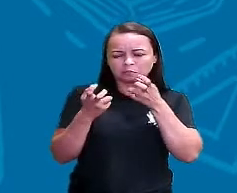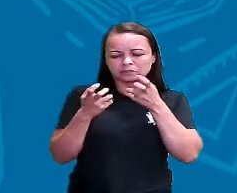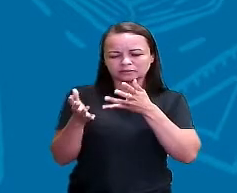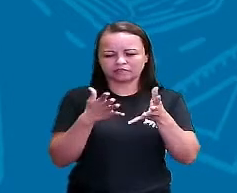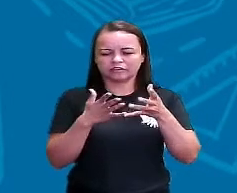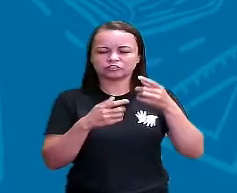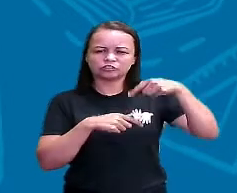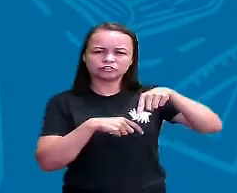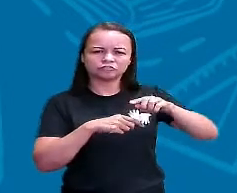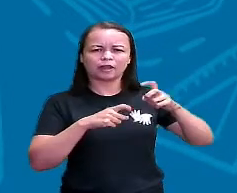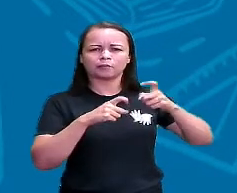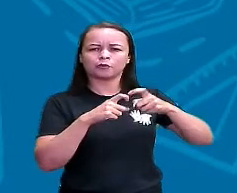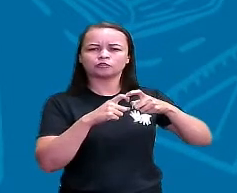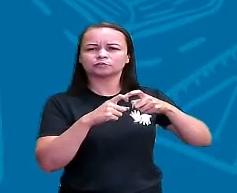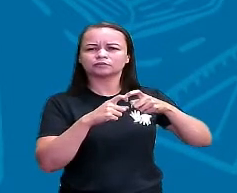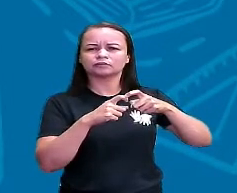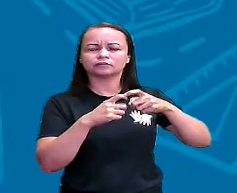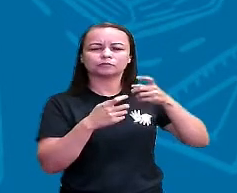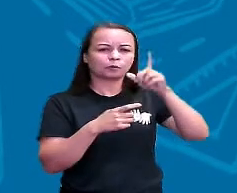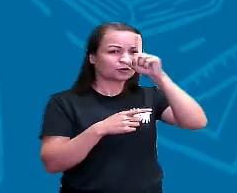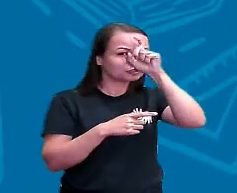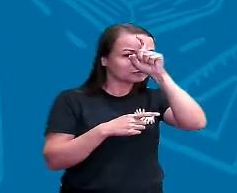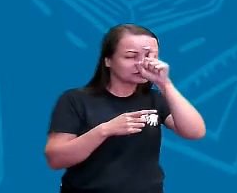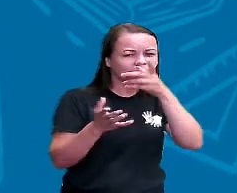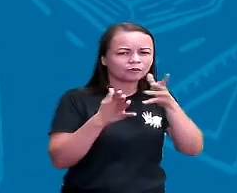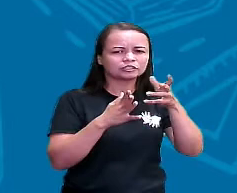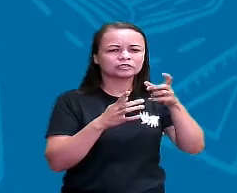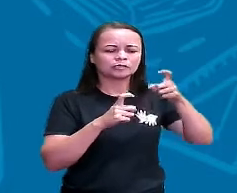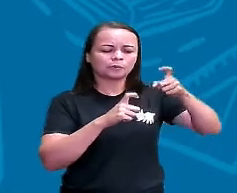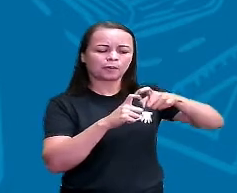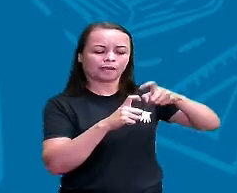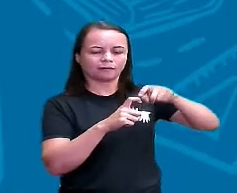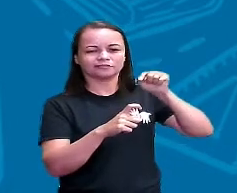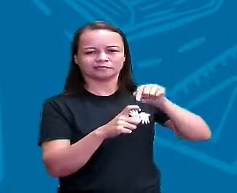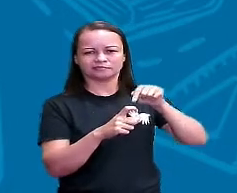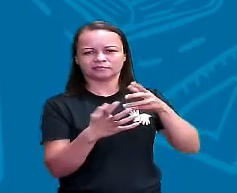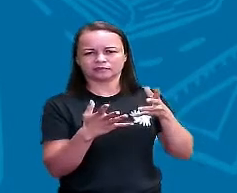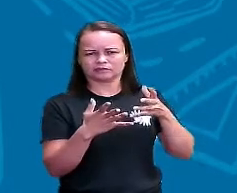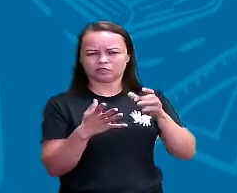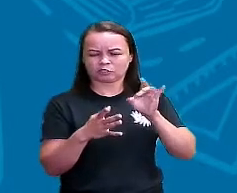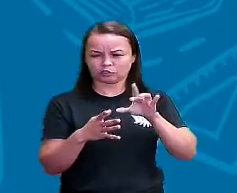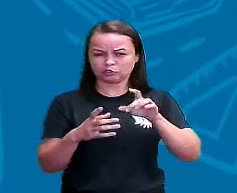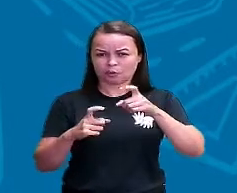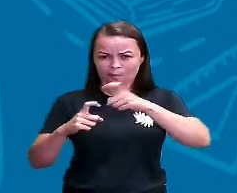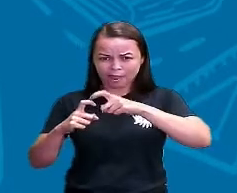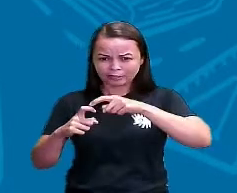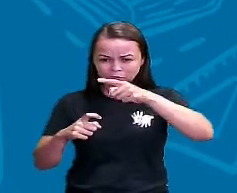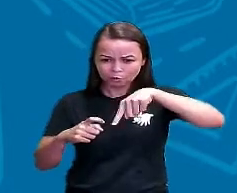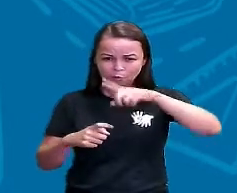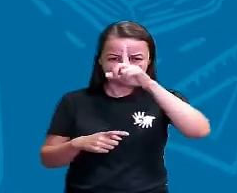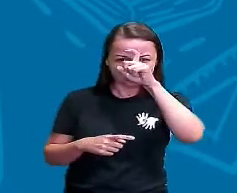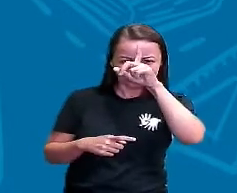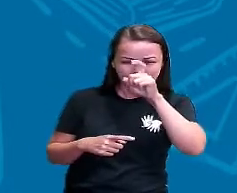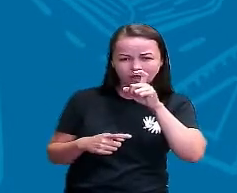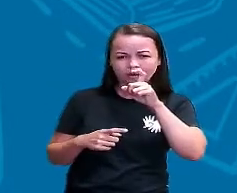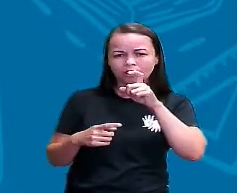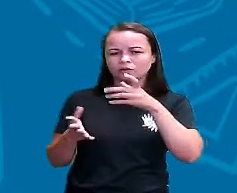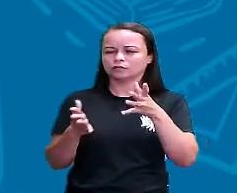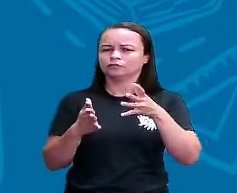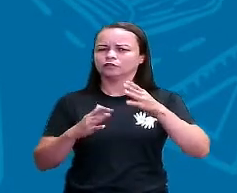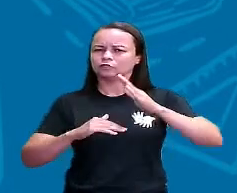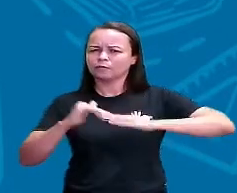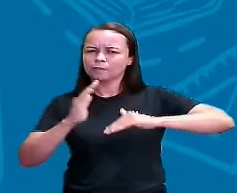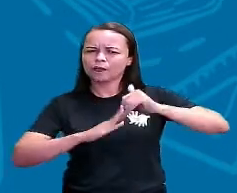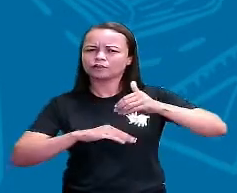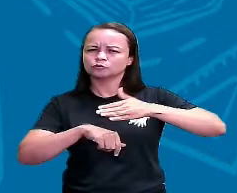o hospital, a gente é atendido por quem? Pelo médico. Mas só tem médico no hospital ou temos alguns outros